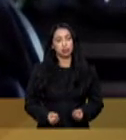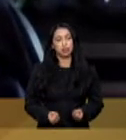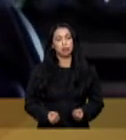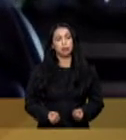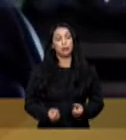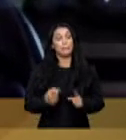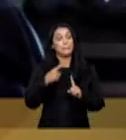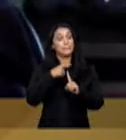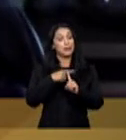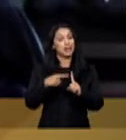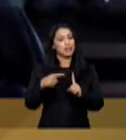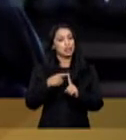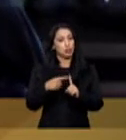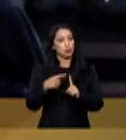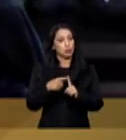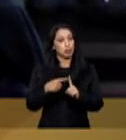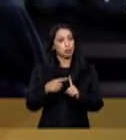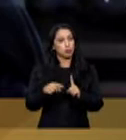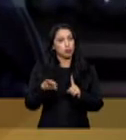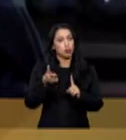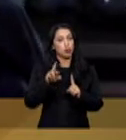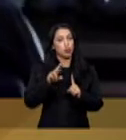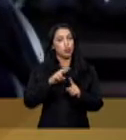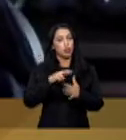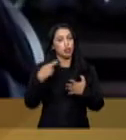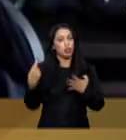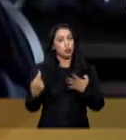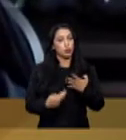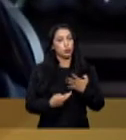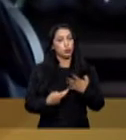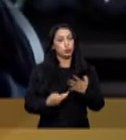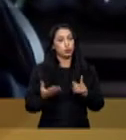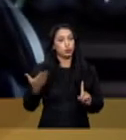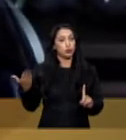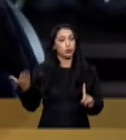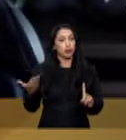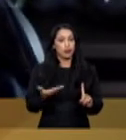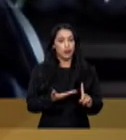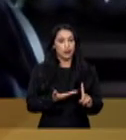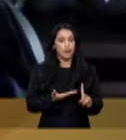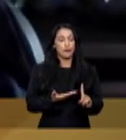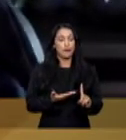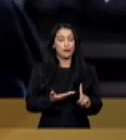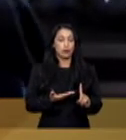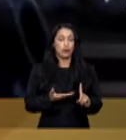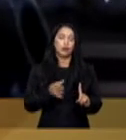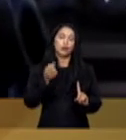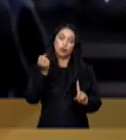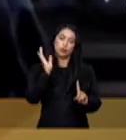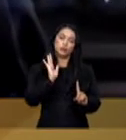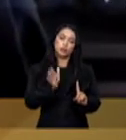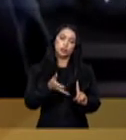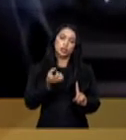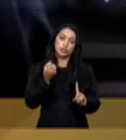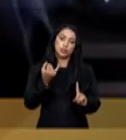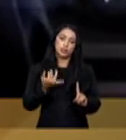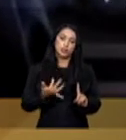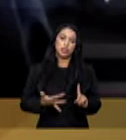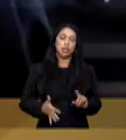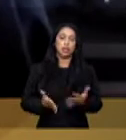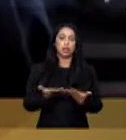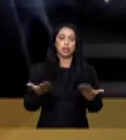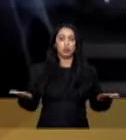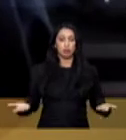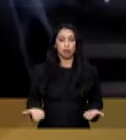recurso do réu para este fim que acabo de